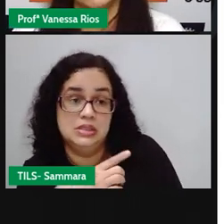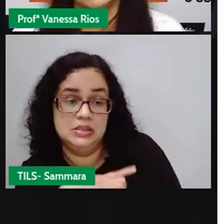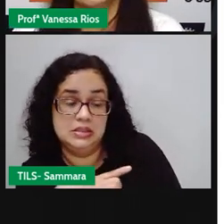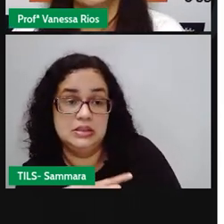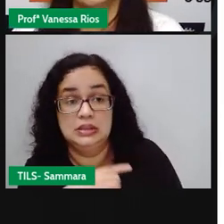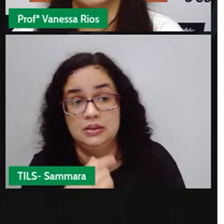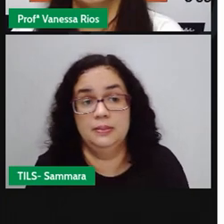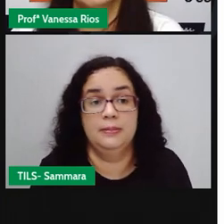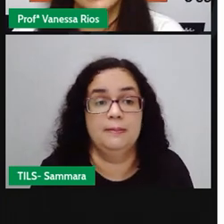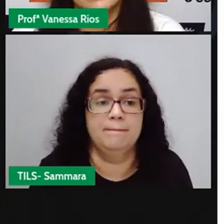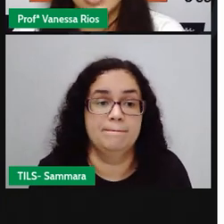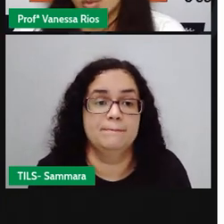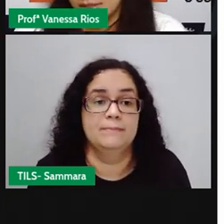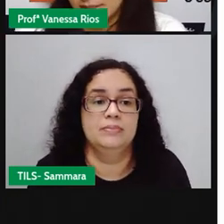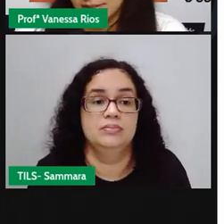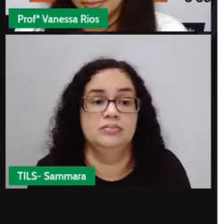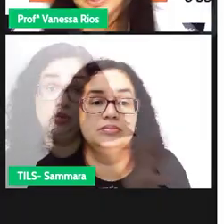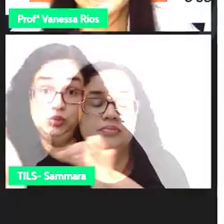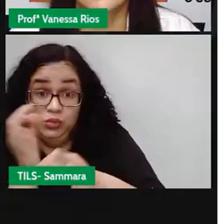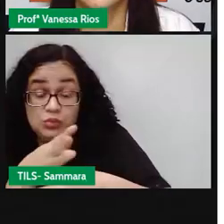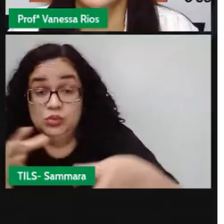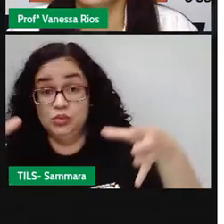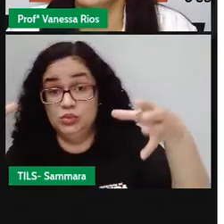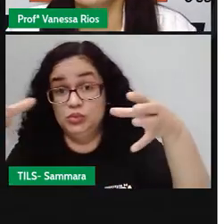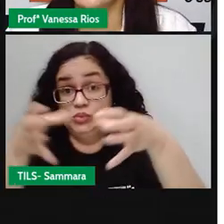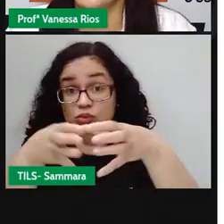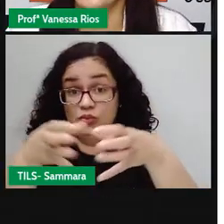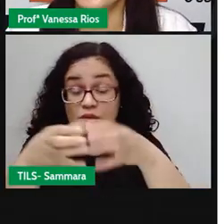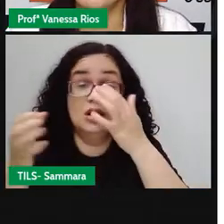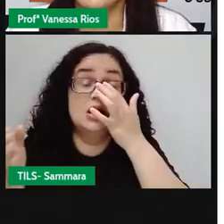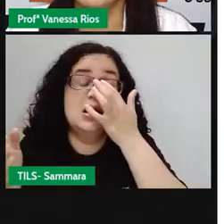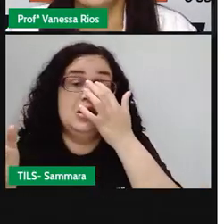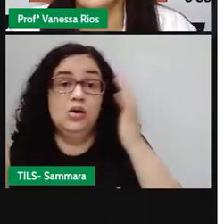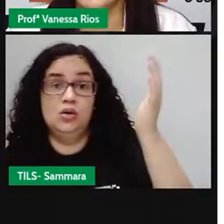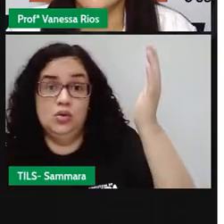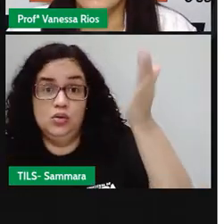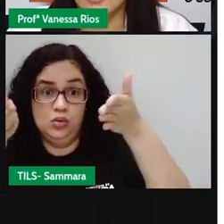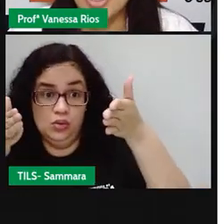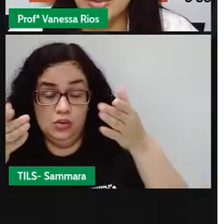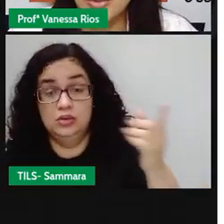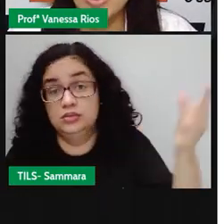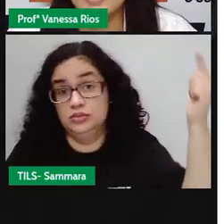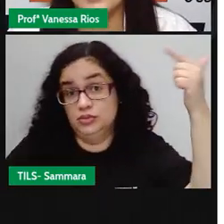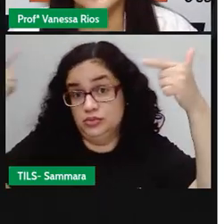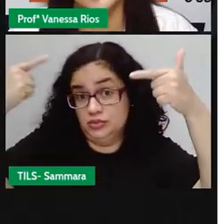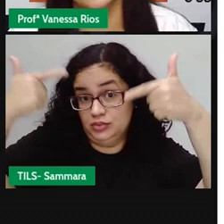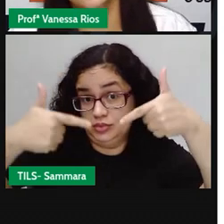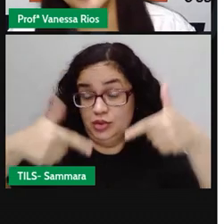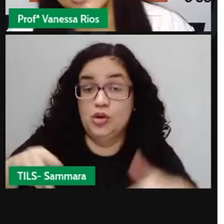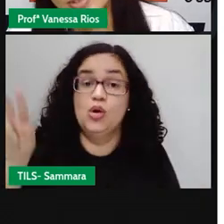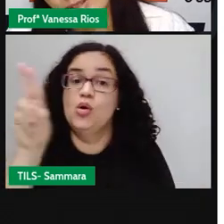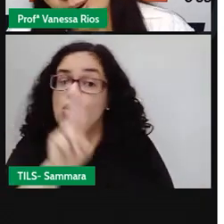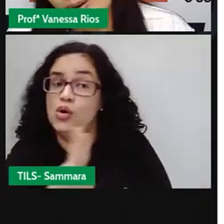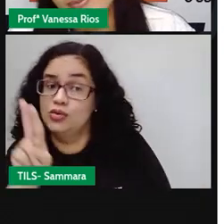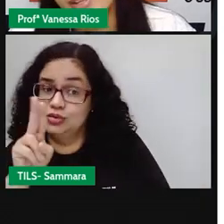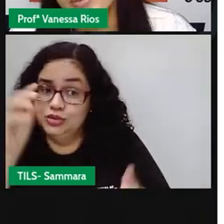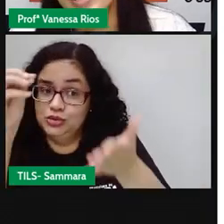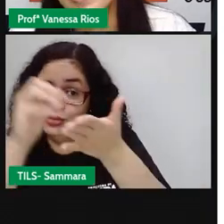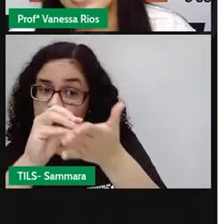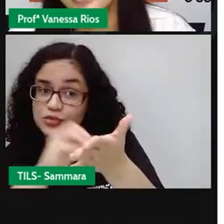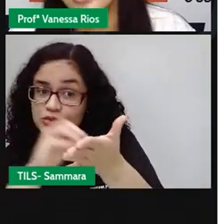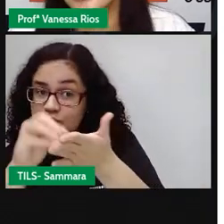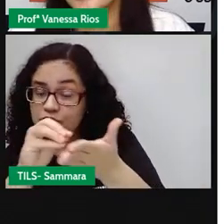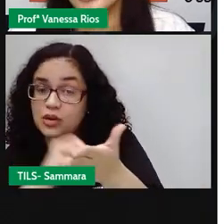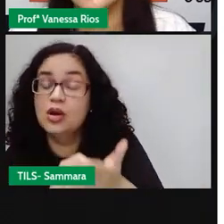sendo estabelecida pela sequência. Então, nós vamos agora para um desafio, usando aí o dominó